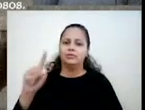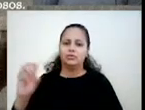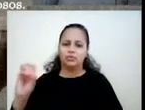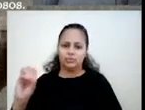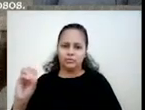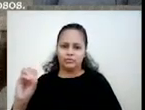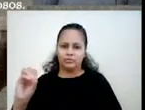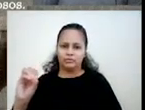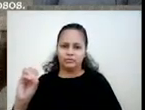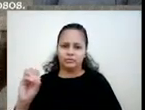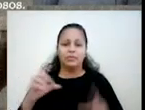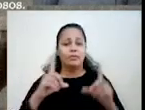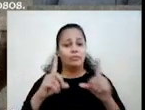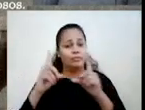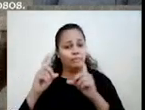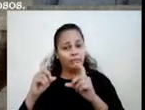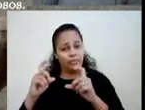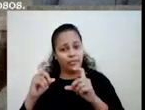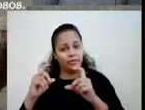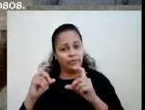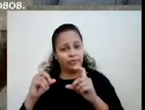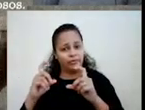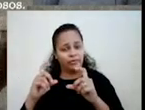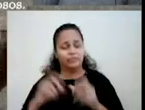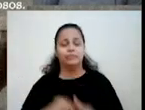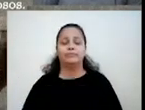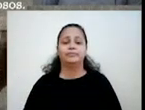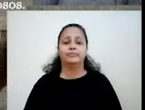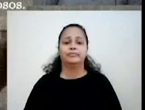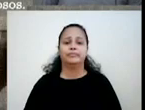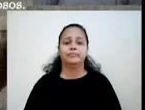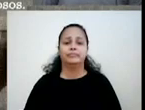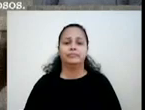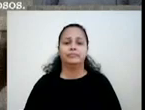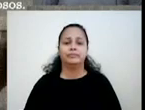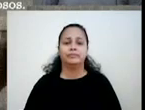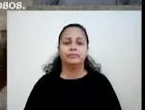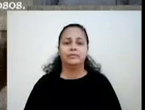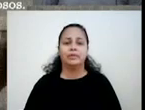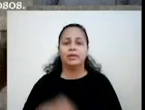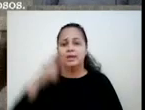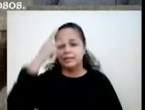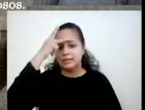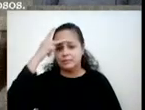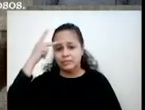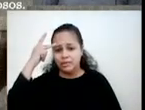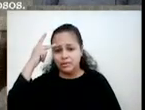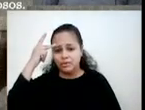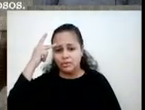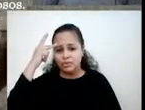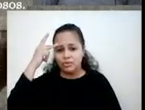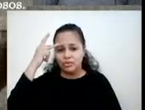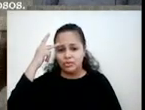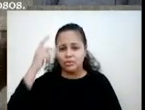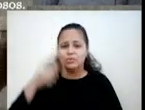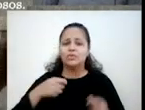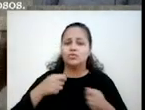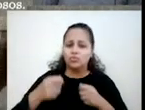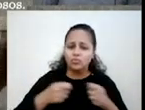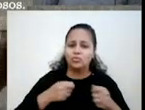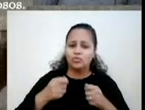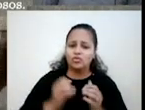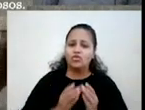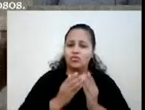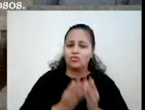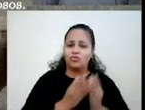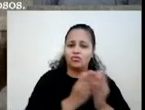mostrei uma foto para vocês no fim da última aula sobre esse personagem. Os revoltosos tomaram o controle dos principais